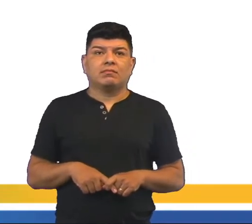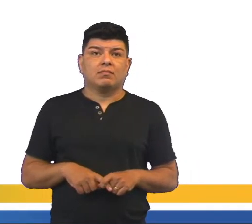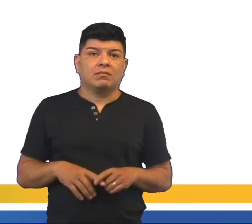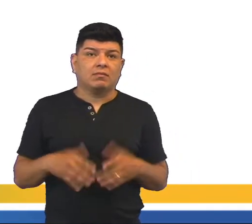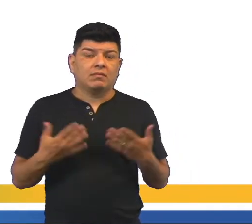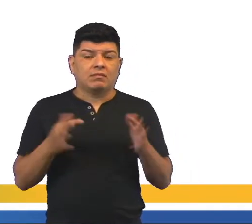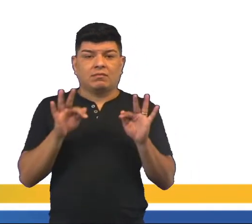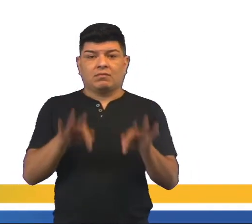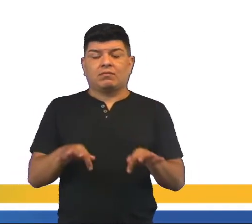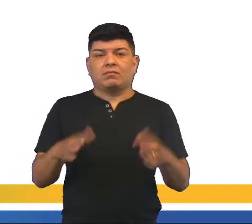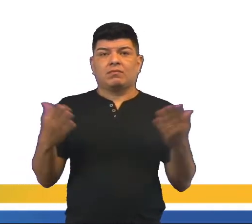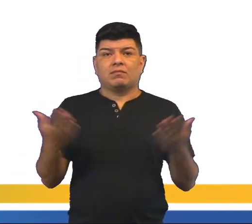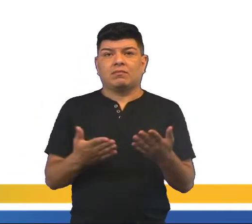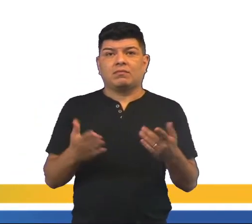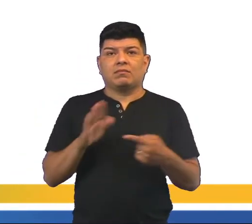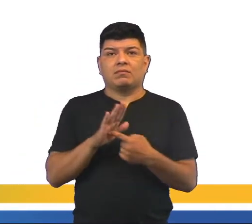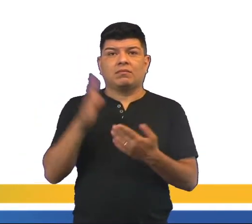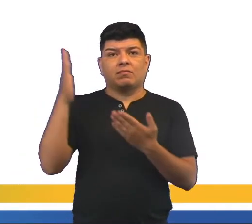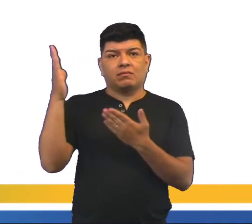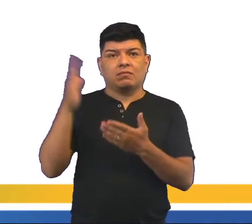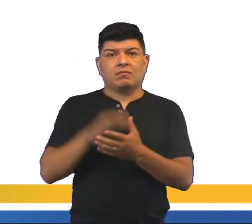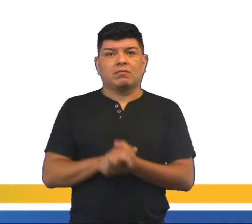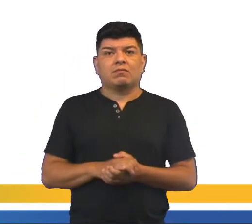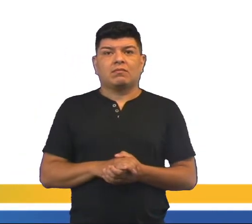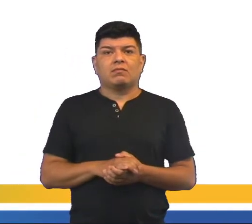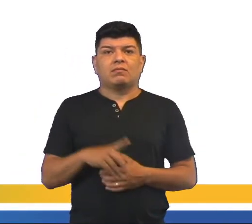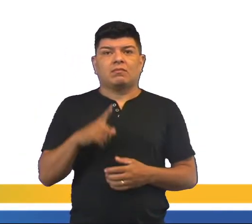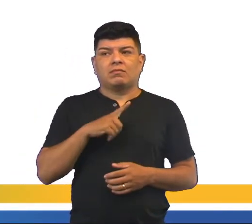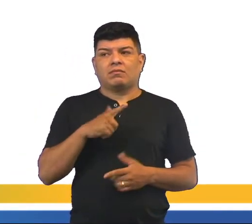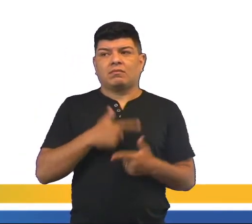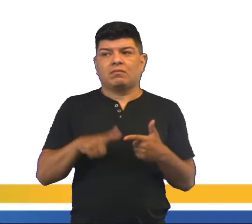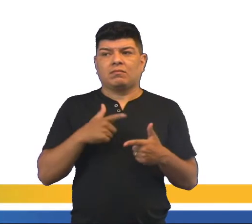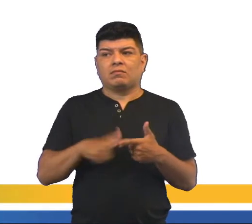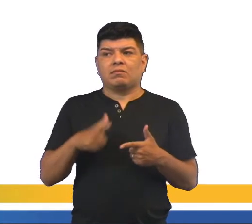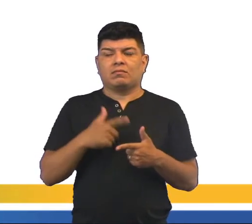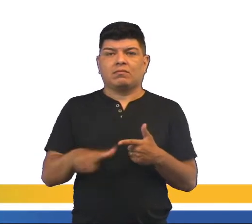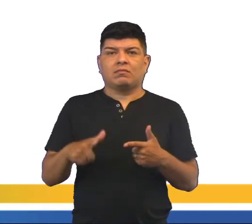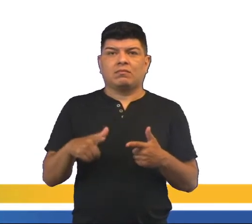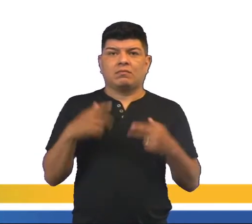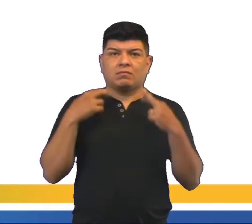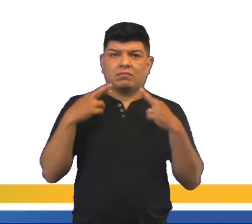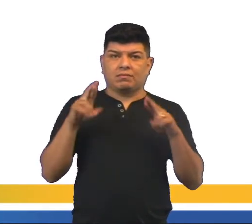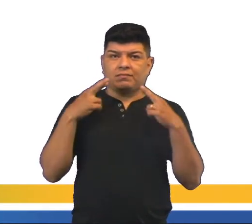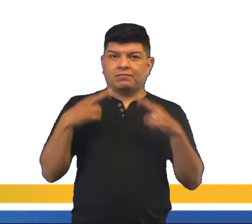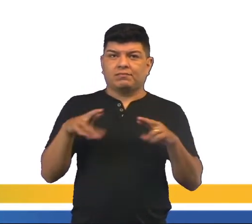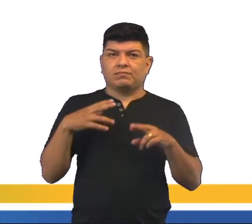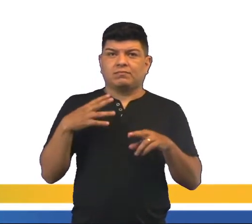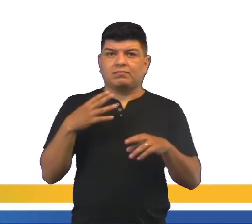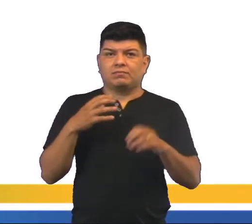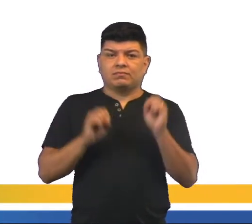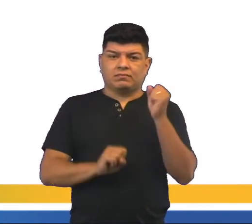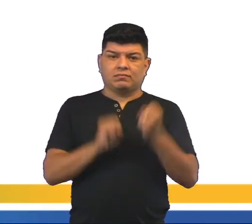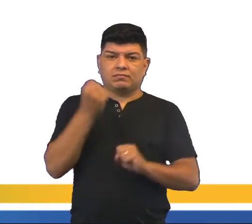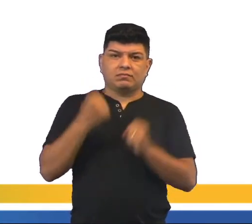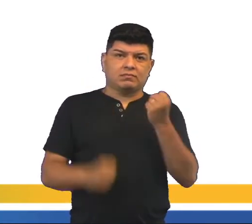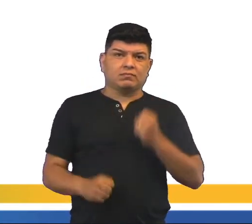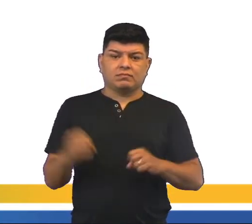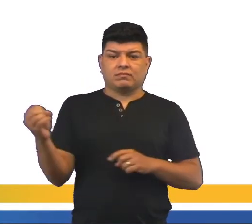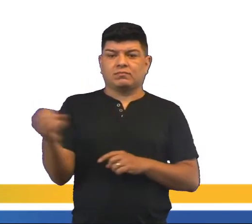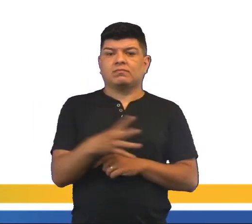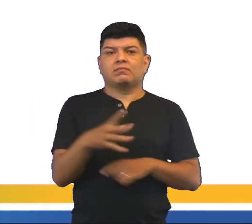Como considerações finais, eu coloquei isso aqui. Embora existam problemas e críticas, o processo de mecanização